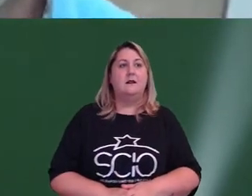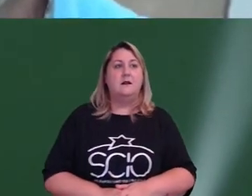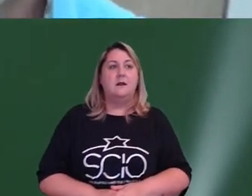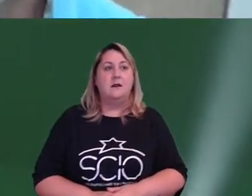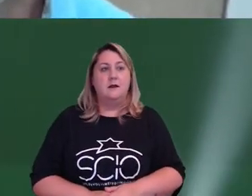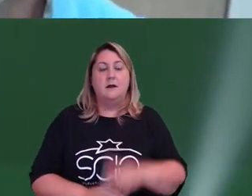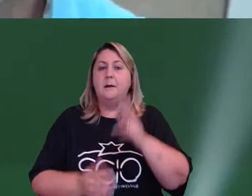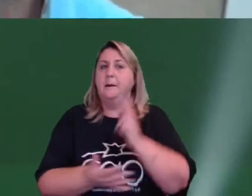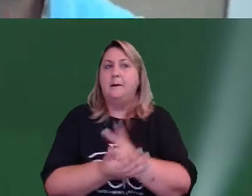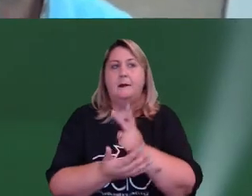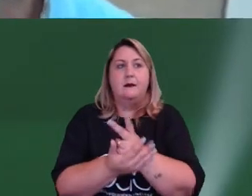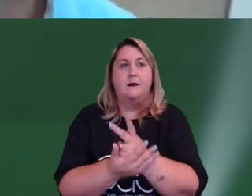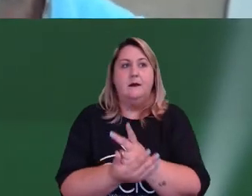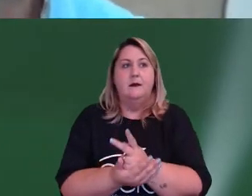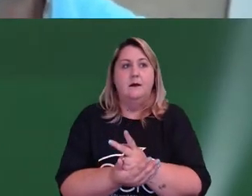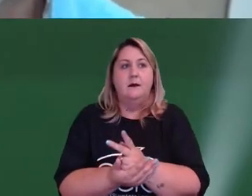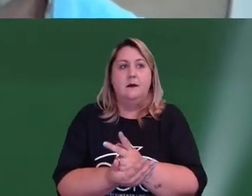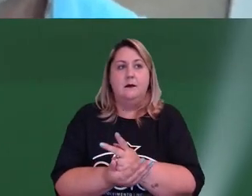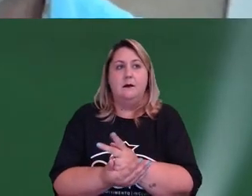gente ter